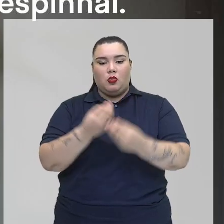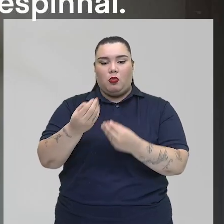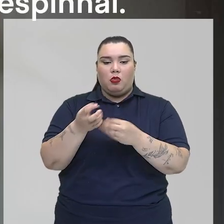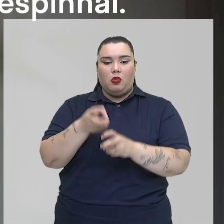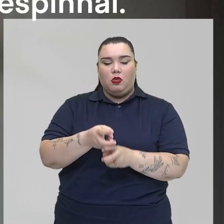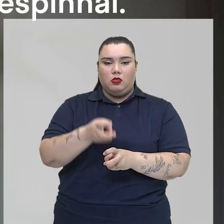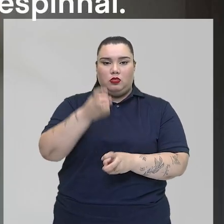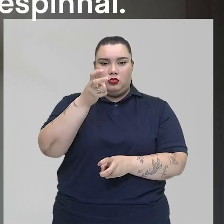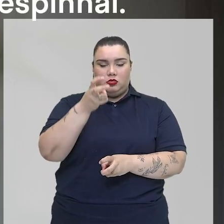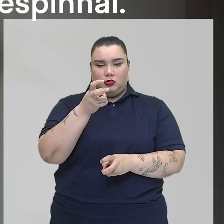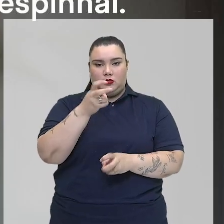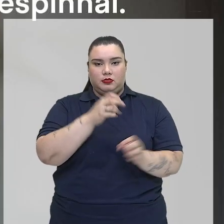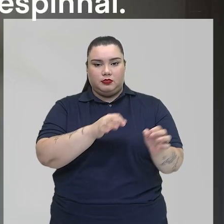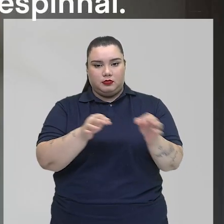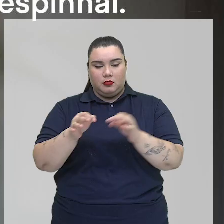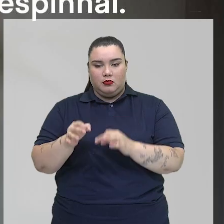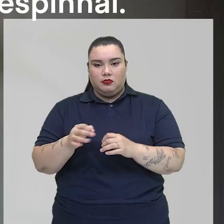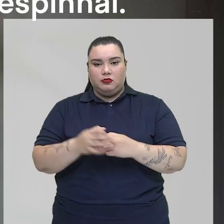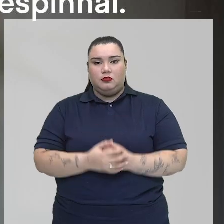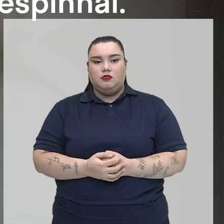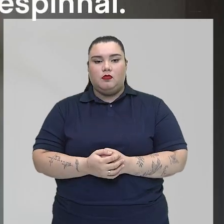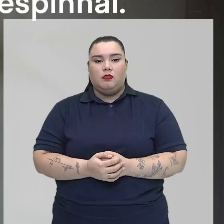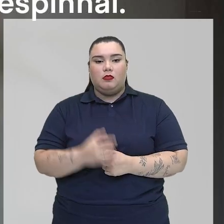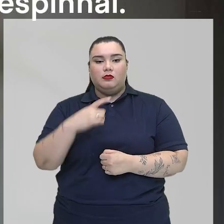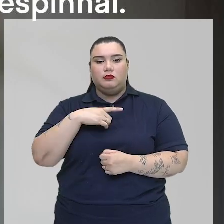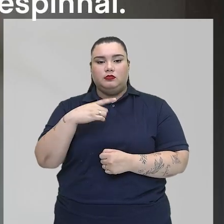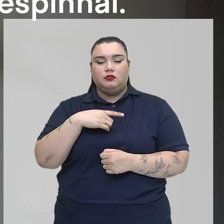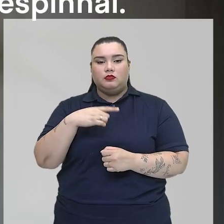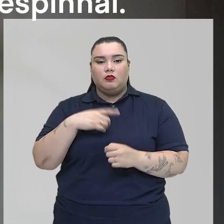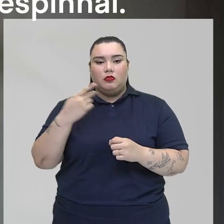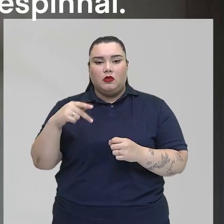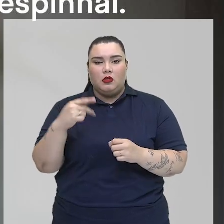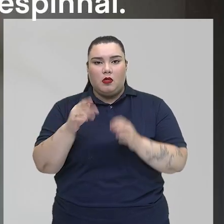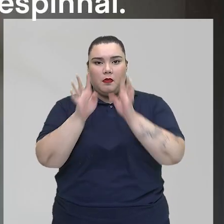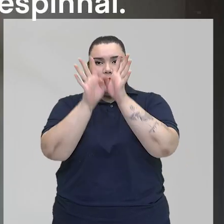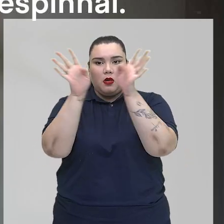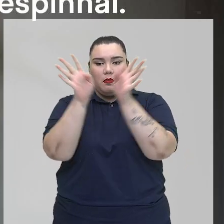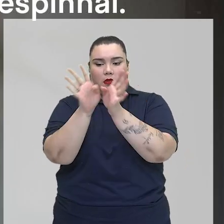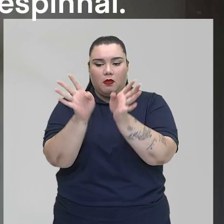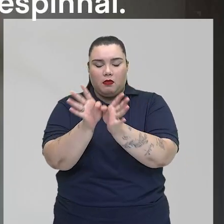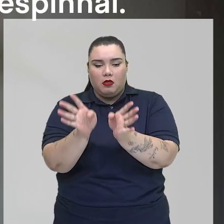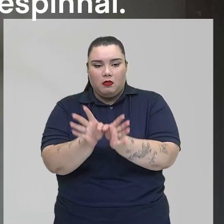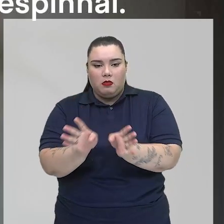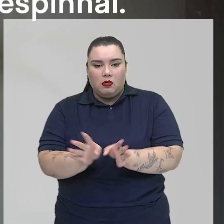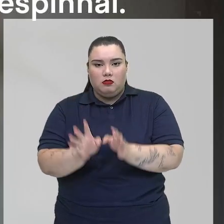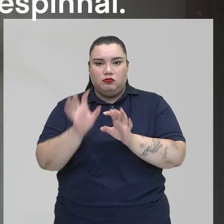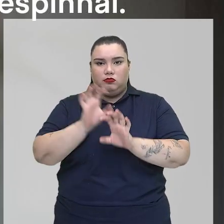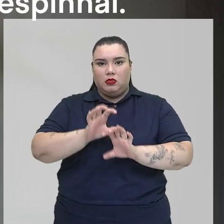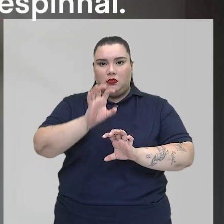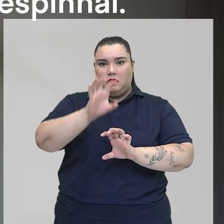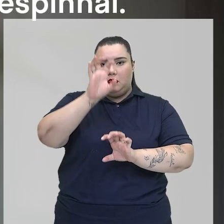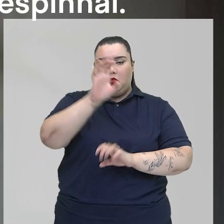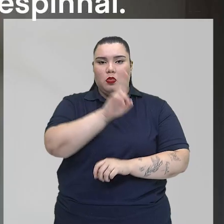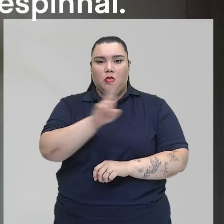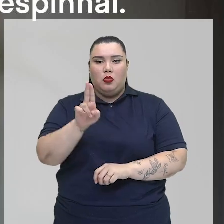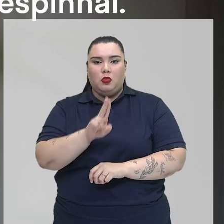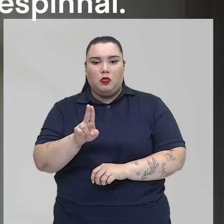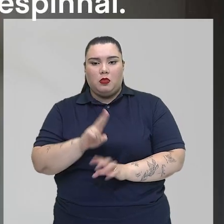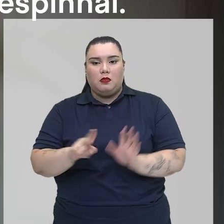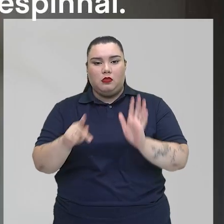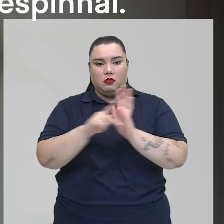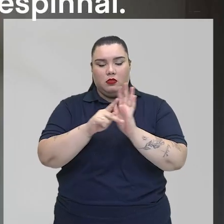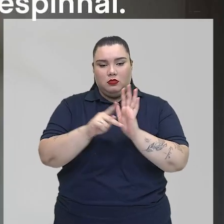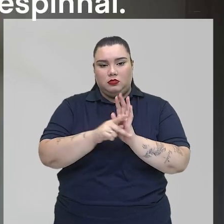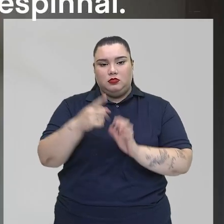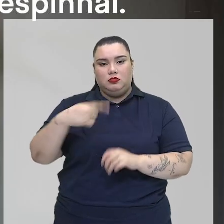é formada, né? Ela é dividida ali, as suas vértebras, cada divisão recebe um nomezinho, e